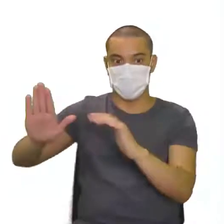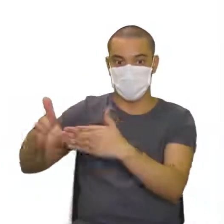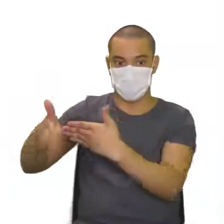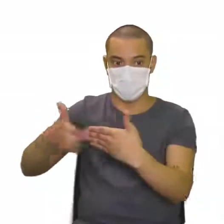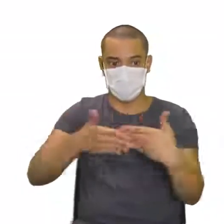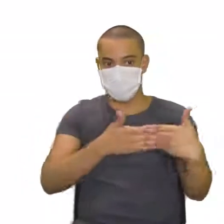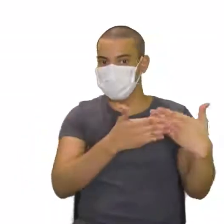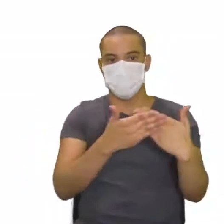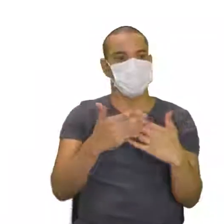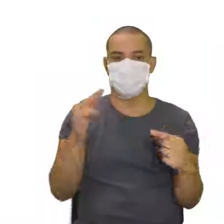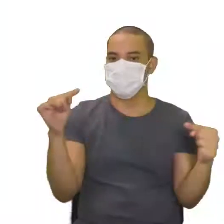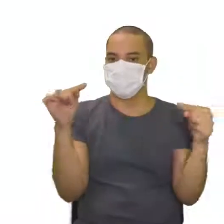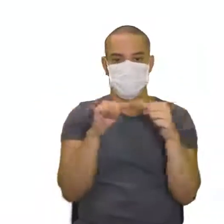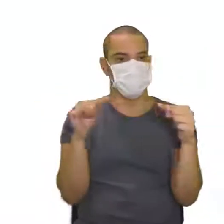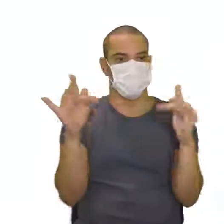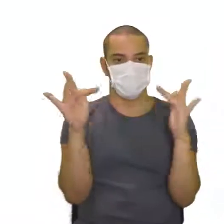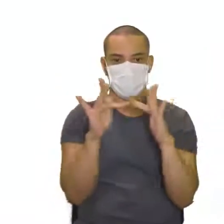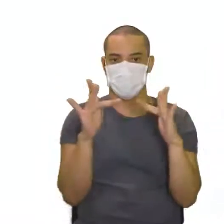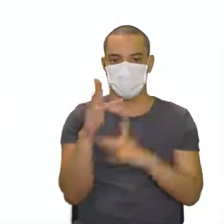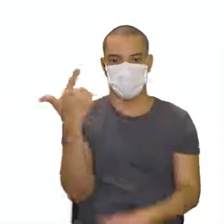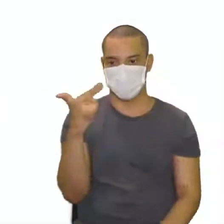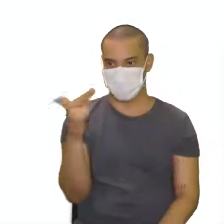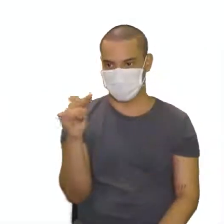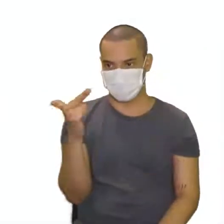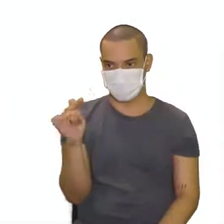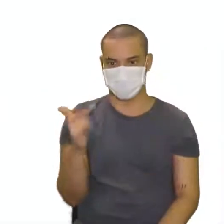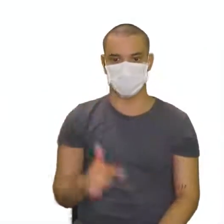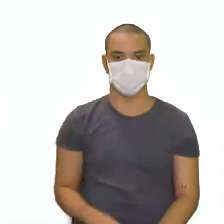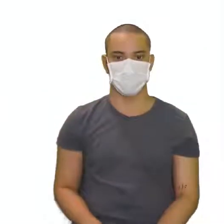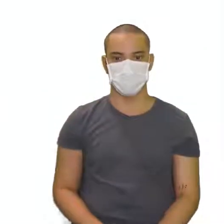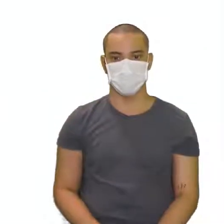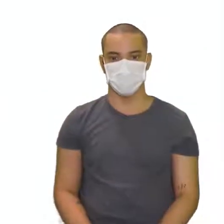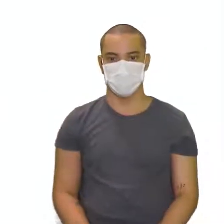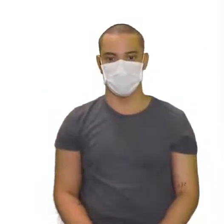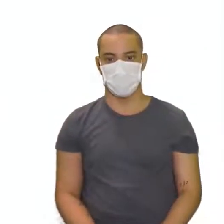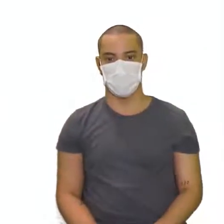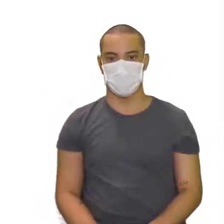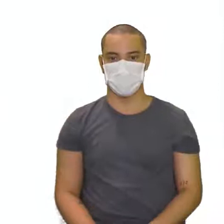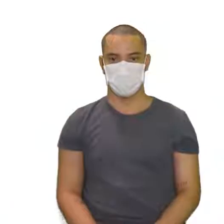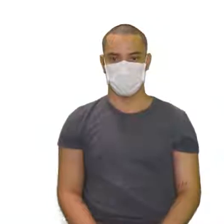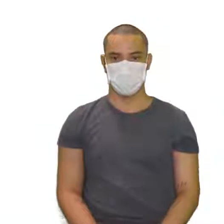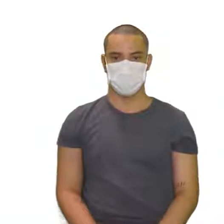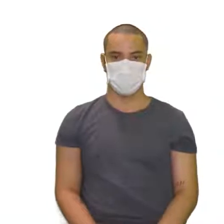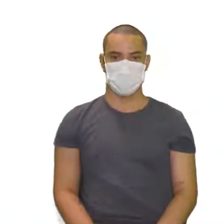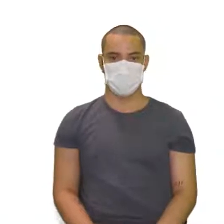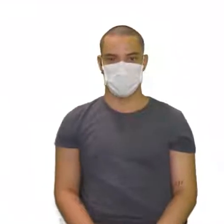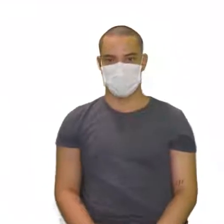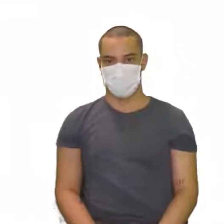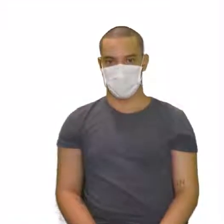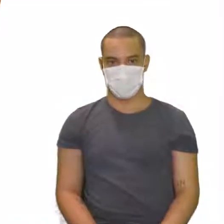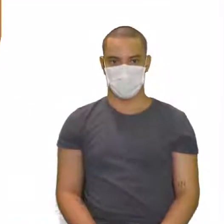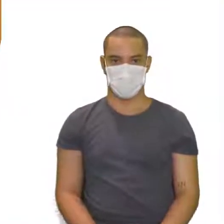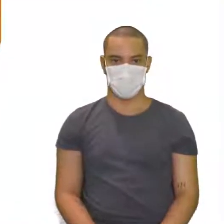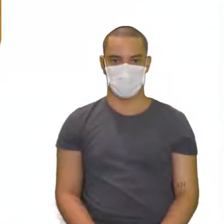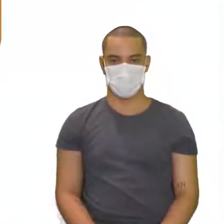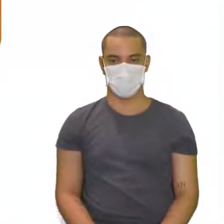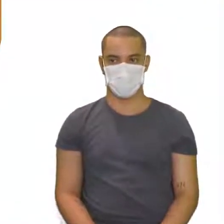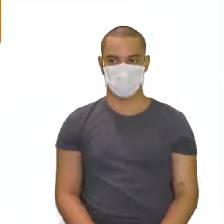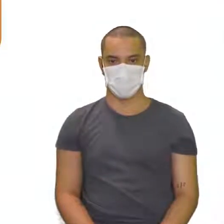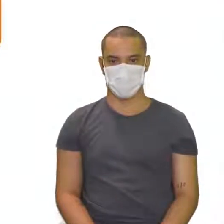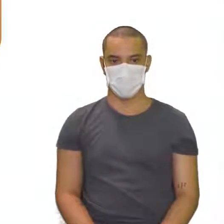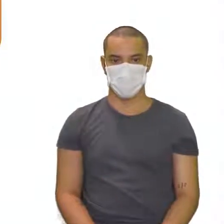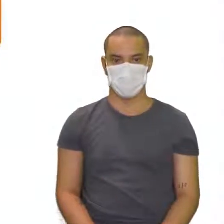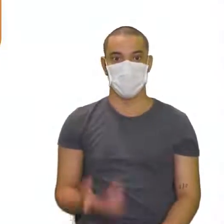elas não se tocam. Olha aqui. Então, esse aqui é na espira, ok? Pessoal, vamos ver,